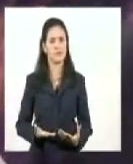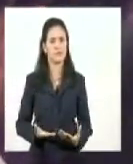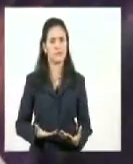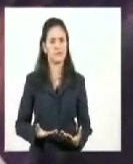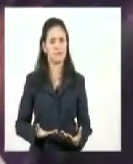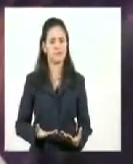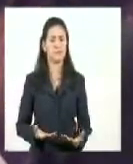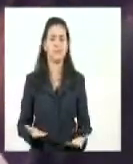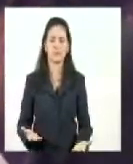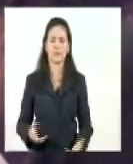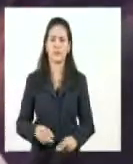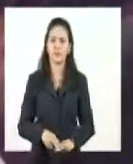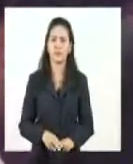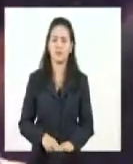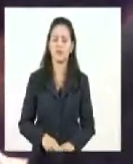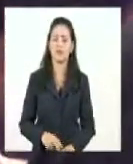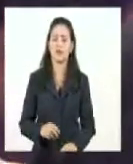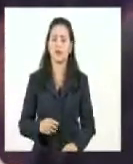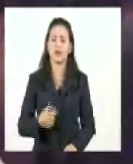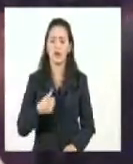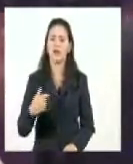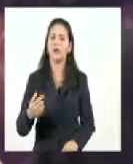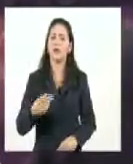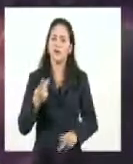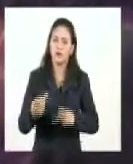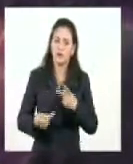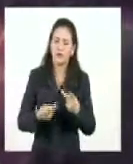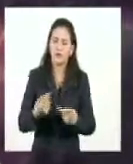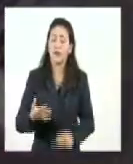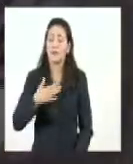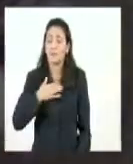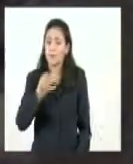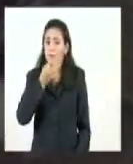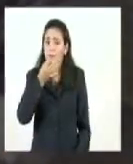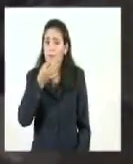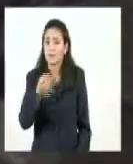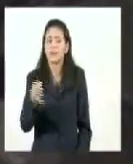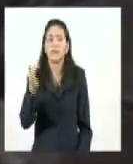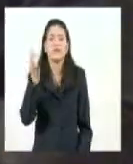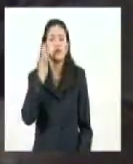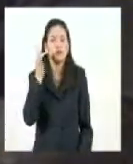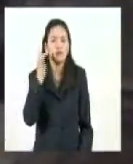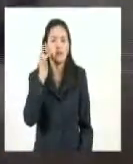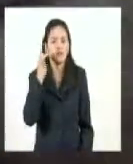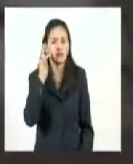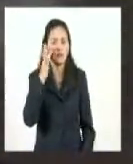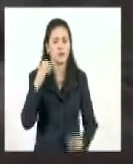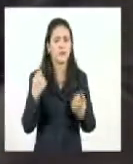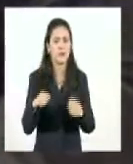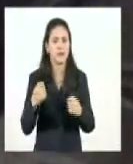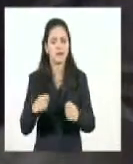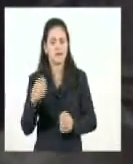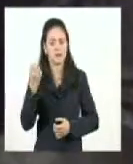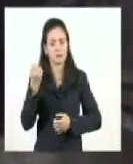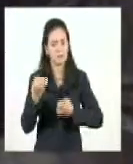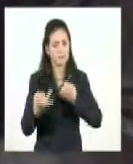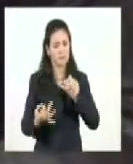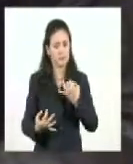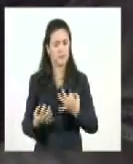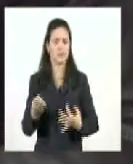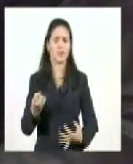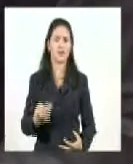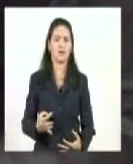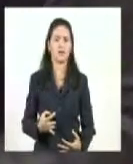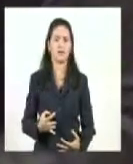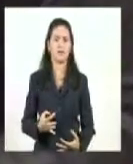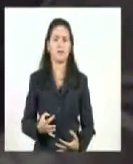Então era isso, deputada. E eu acho que o governador Flávio Dino tem que começar a se explicar ao invés de